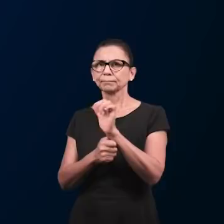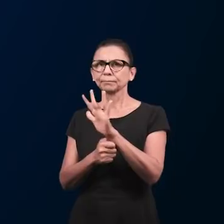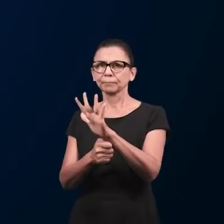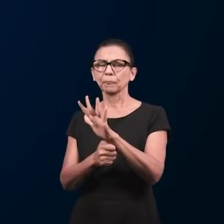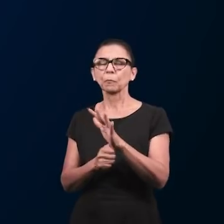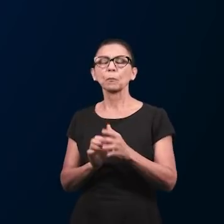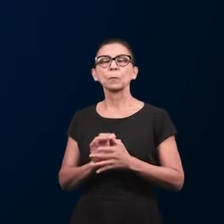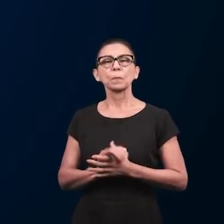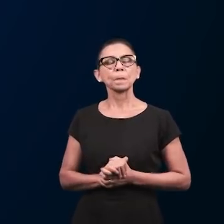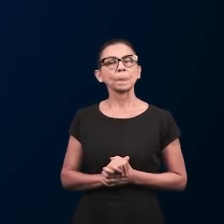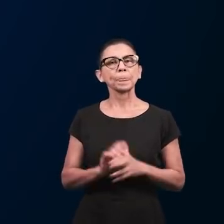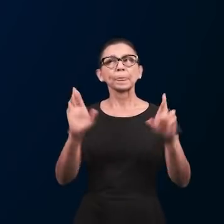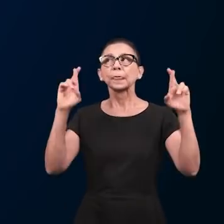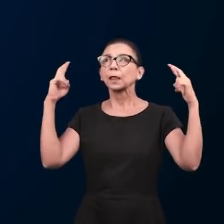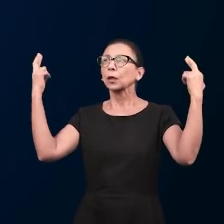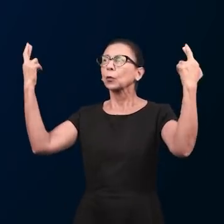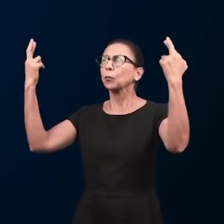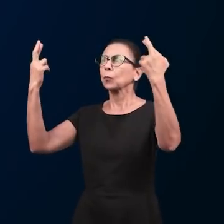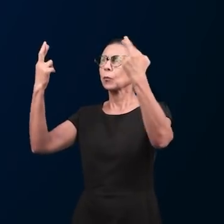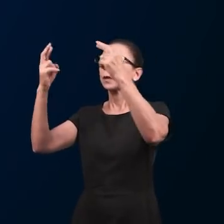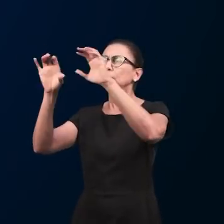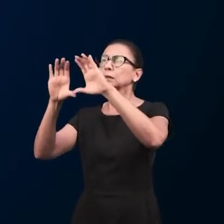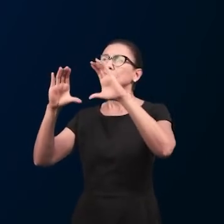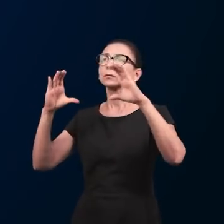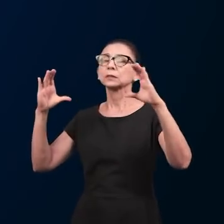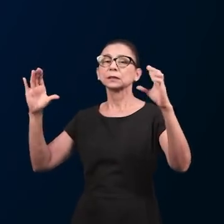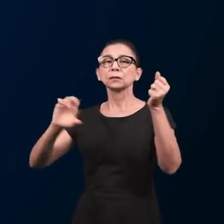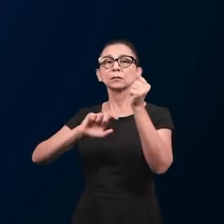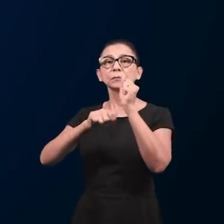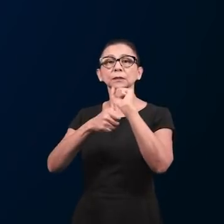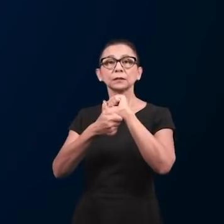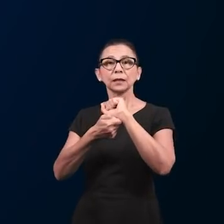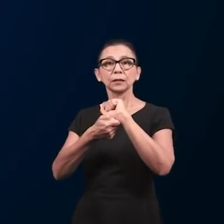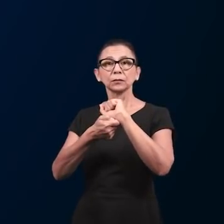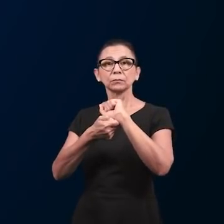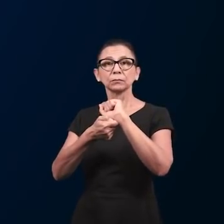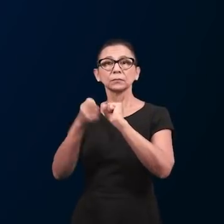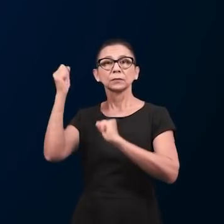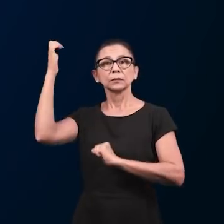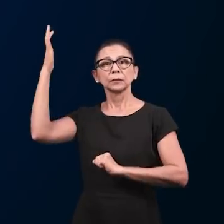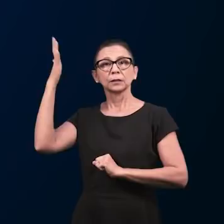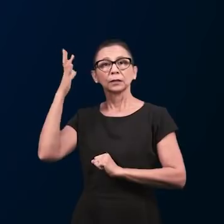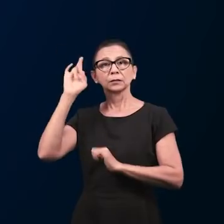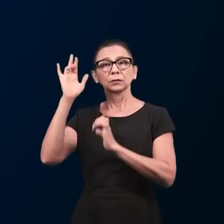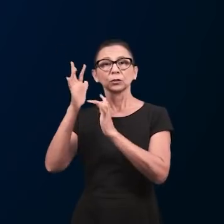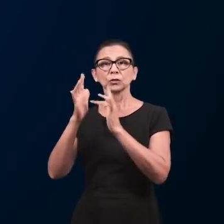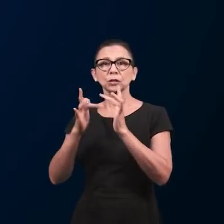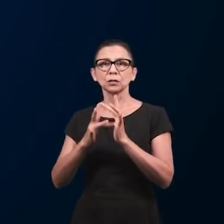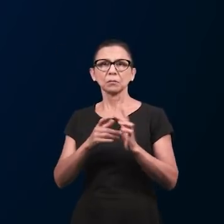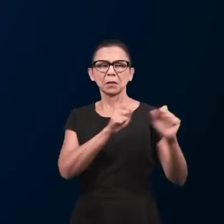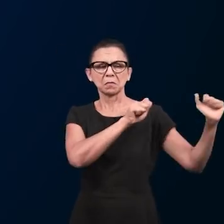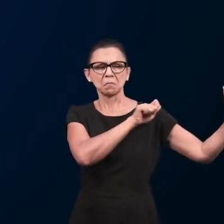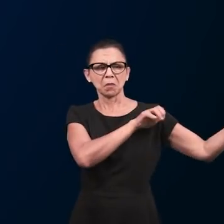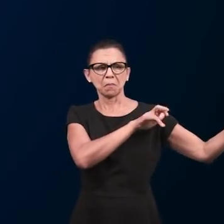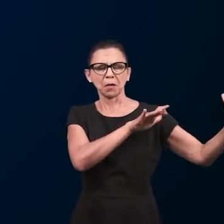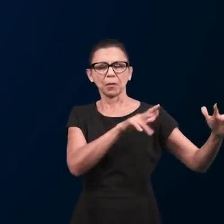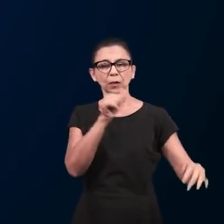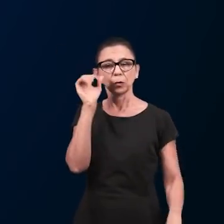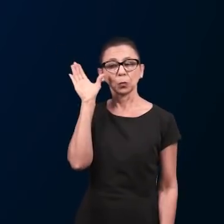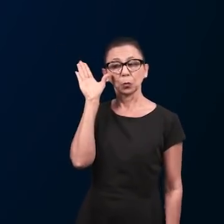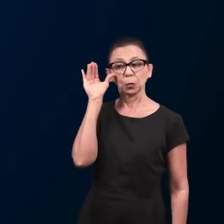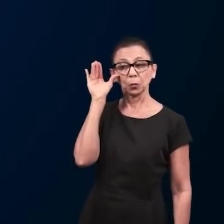eles poderiam ter interpretação do reino dos céus em seu mistério revelado pelo Senhor Jesus, enquanto a multidão que